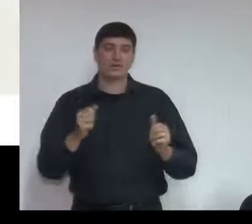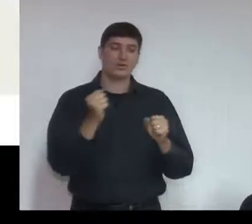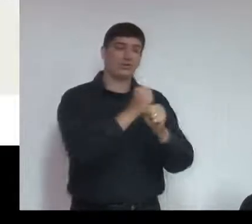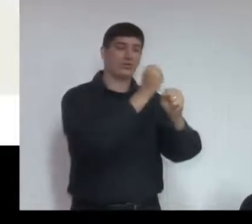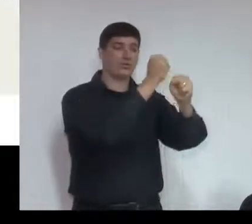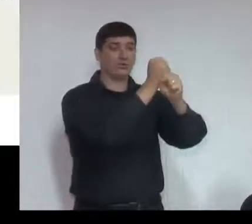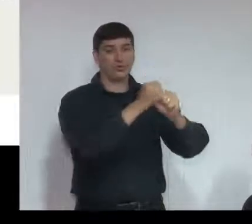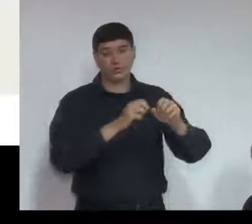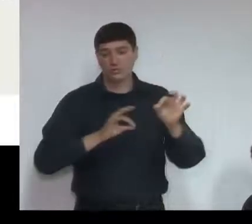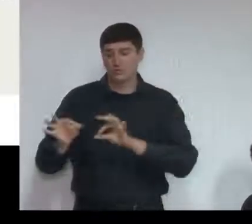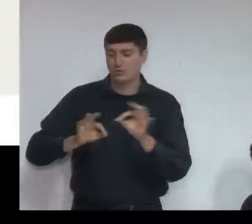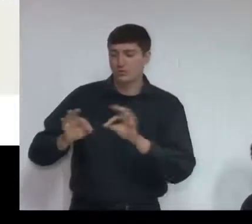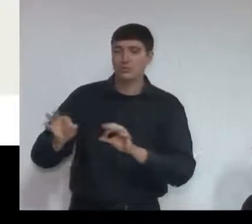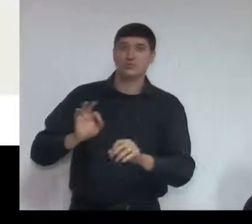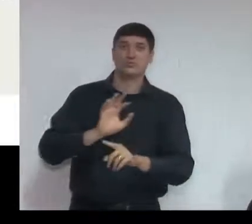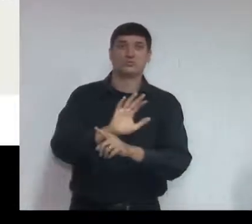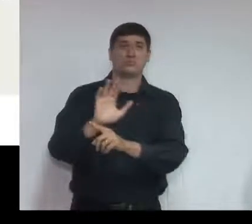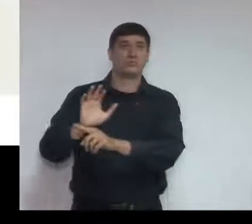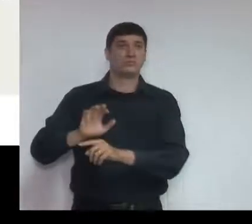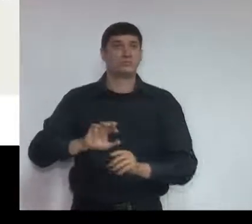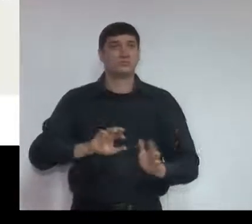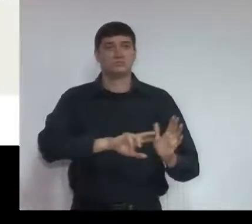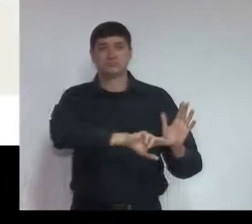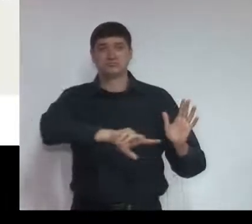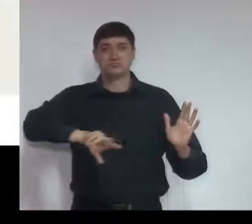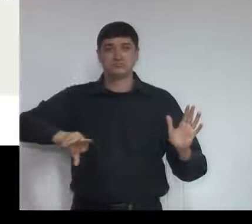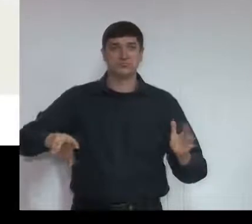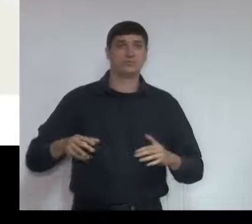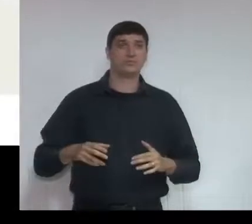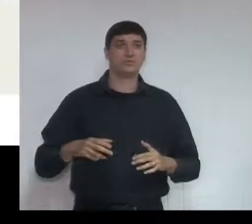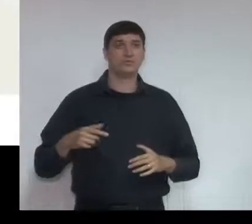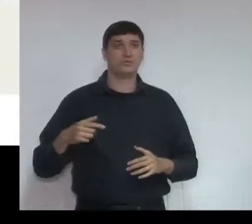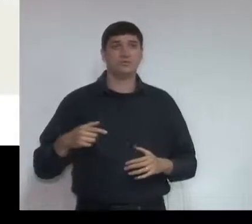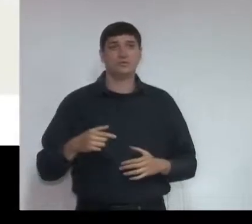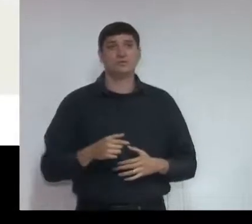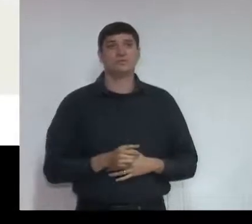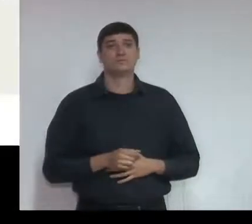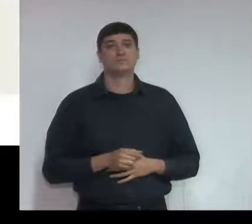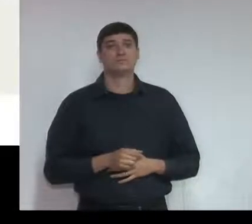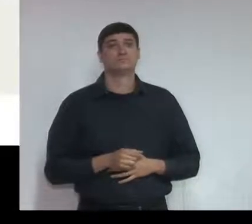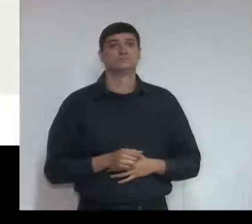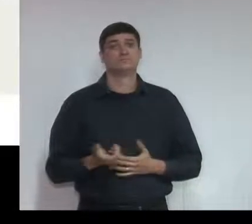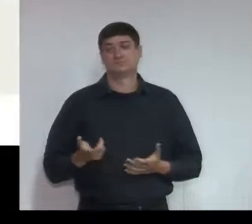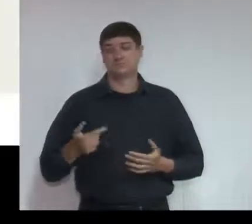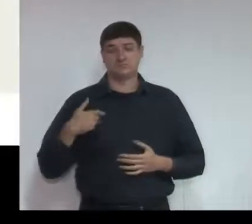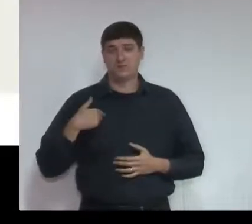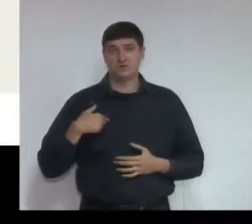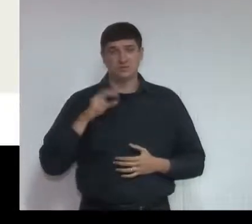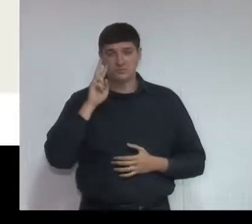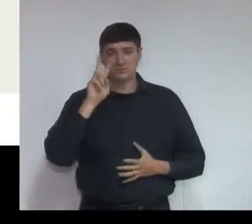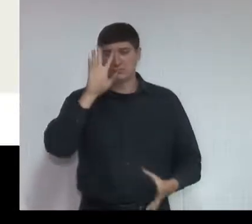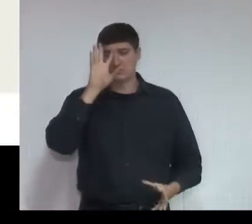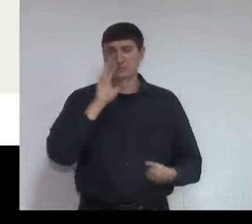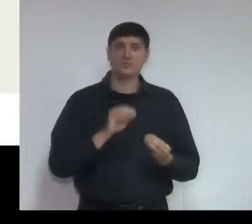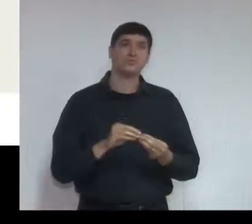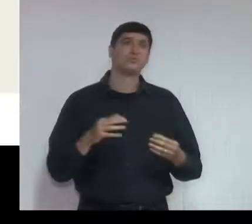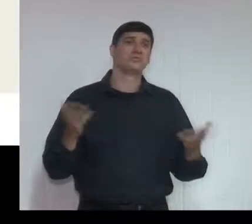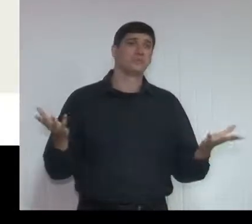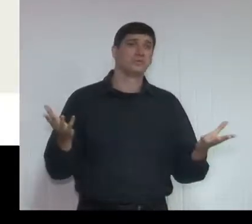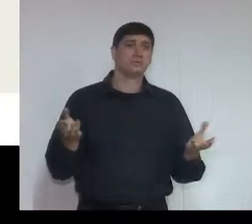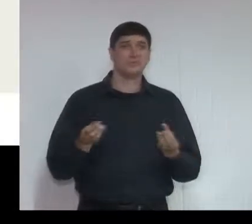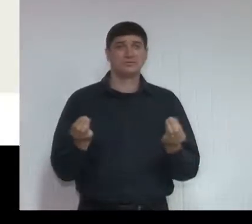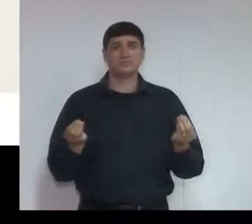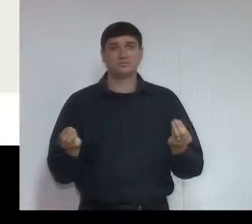obras, serviços? Pode colocar. A única conclusão, pode passar o slide, a única conclusão que eu enxergo é que não